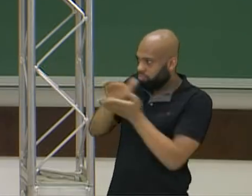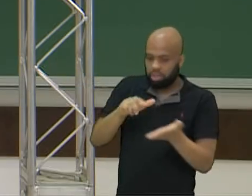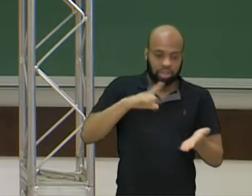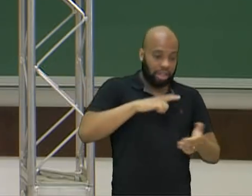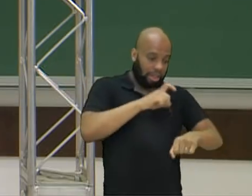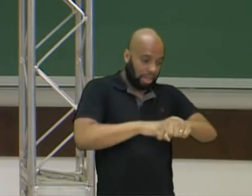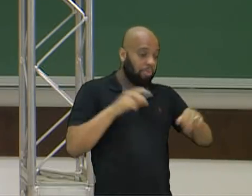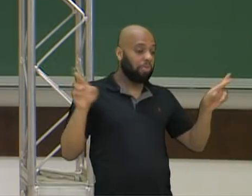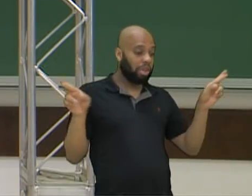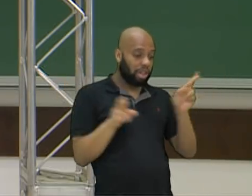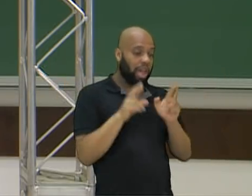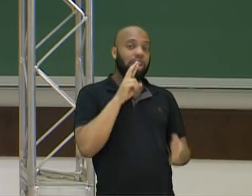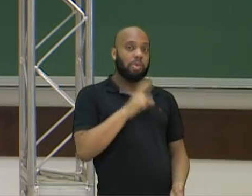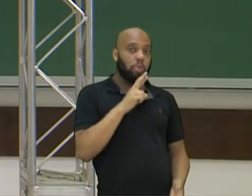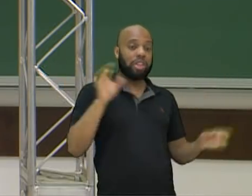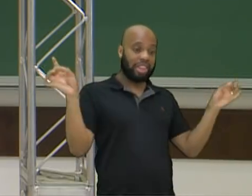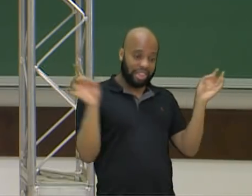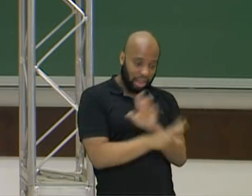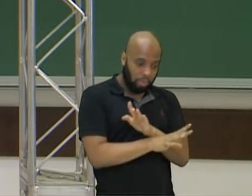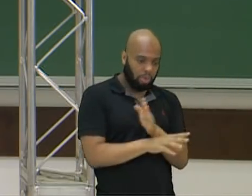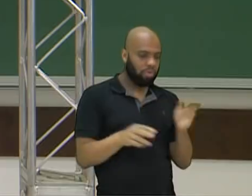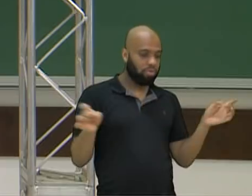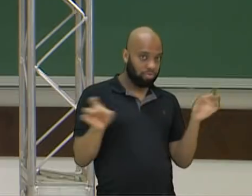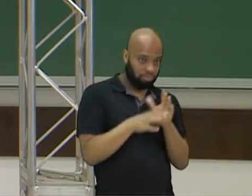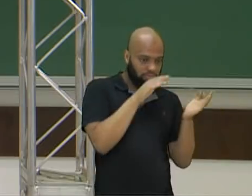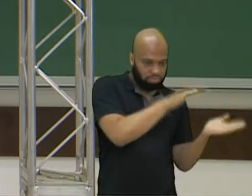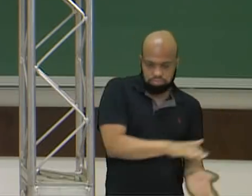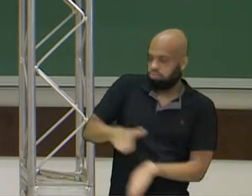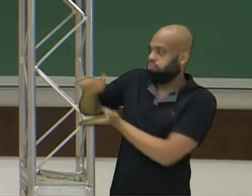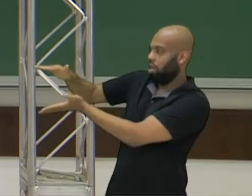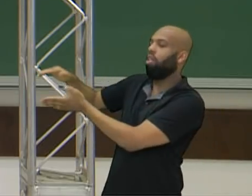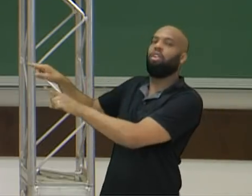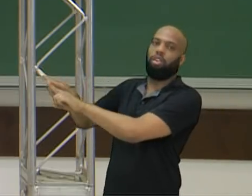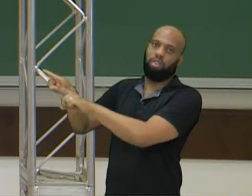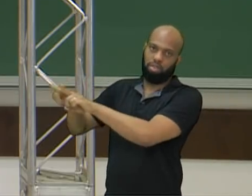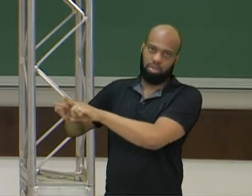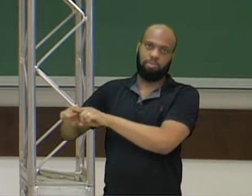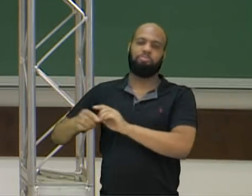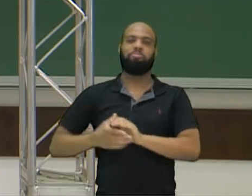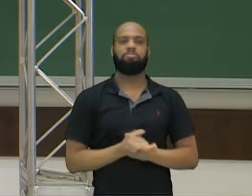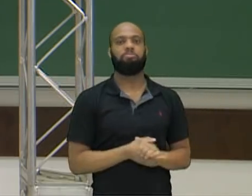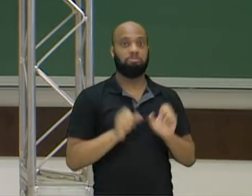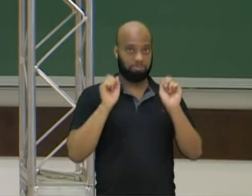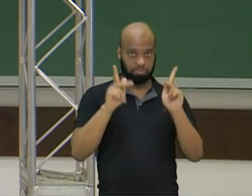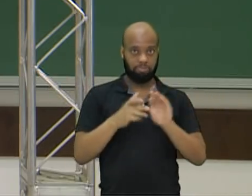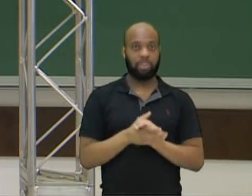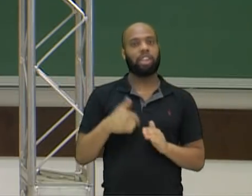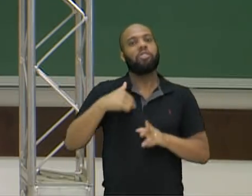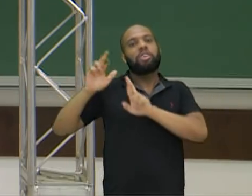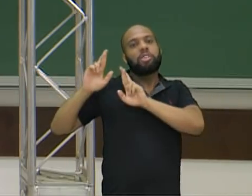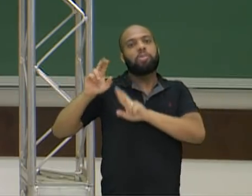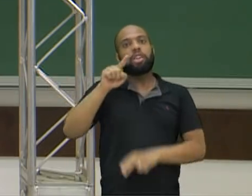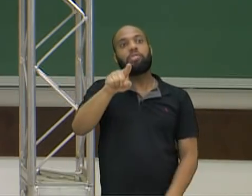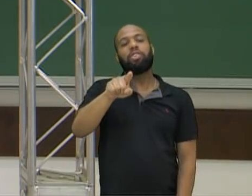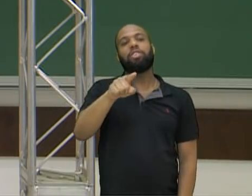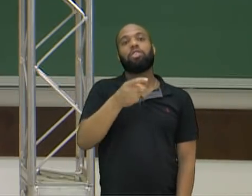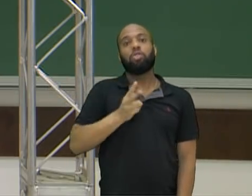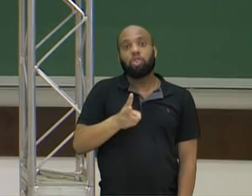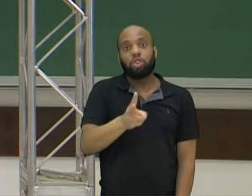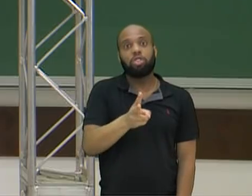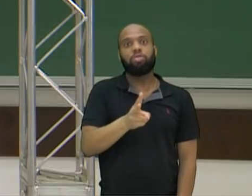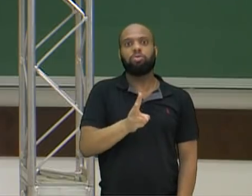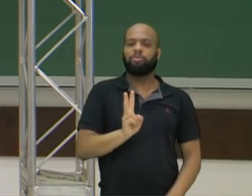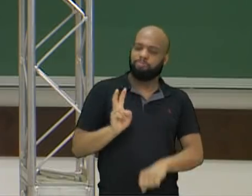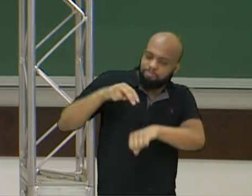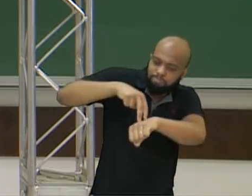para fazer, tem indicação das aulas, do conteúdo que está sendo dado em cada aula. Tá bom? Eu espero que vocês continuem